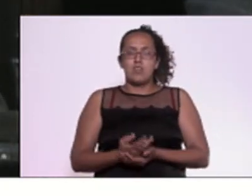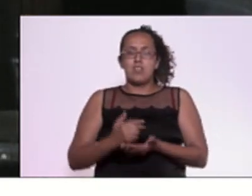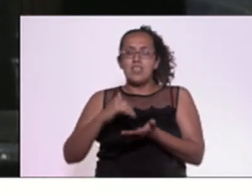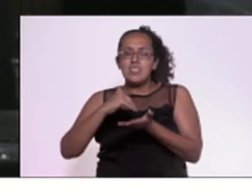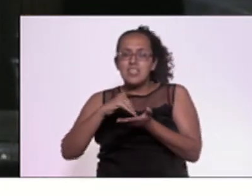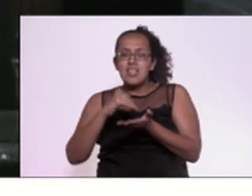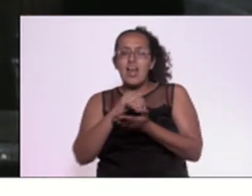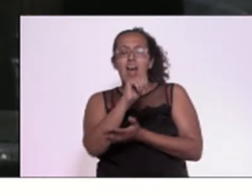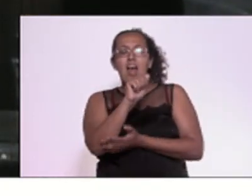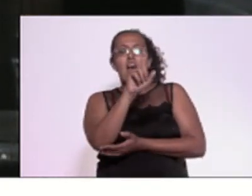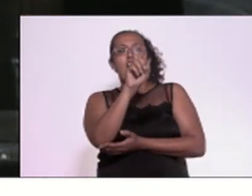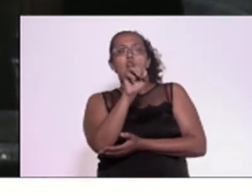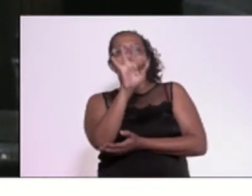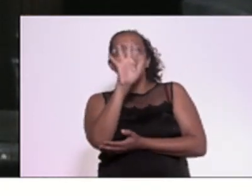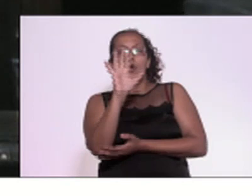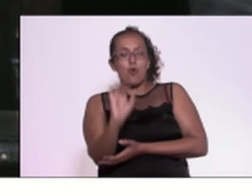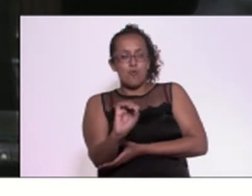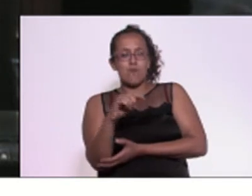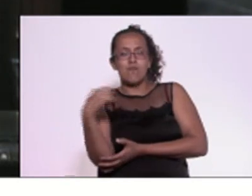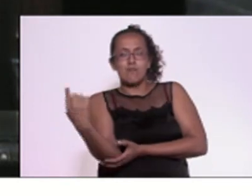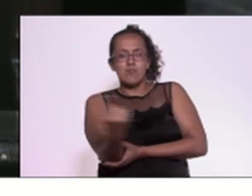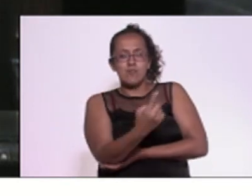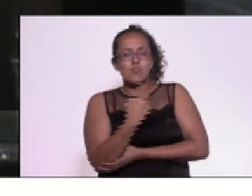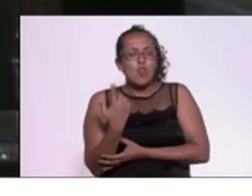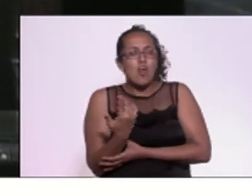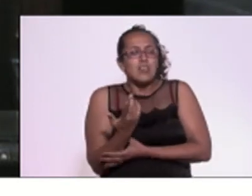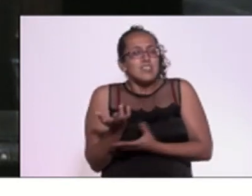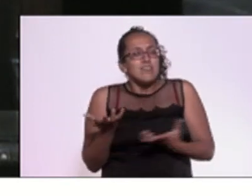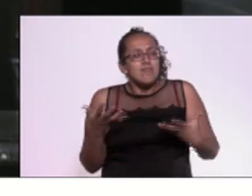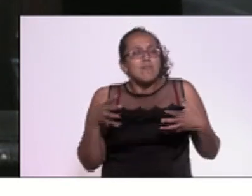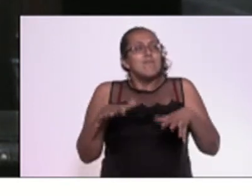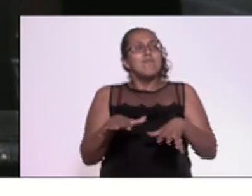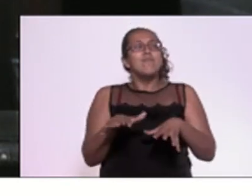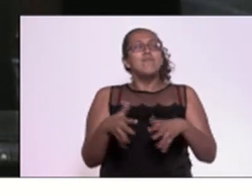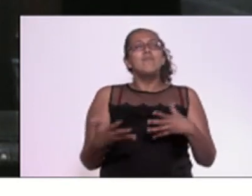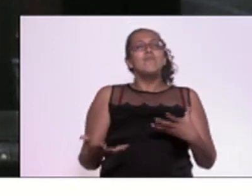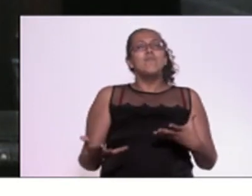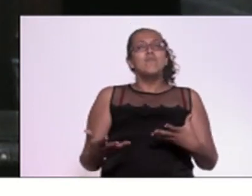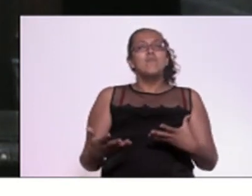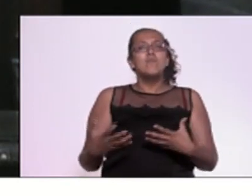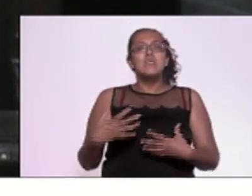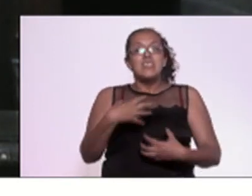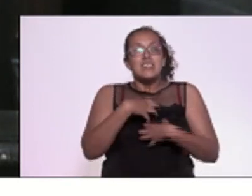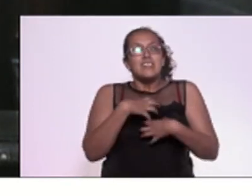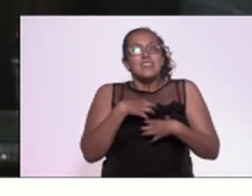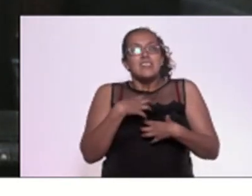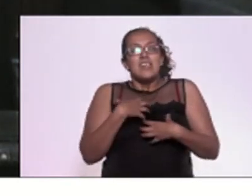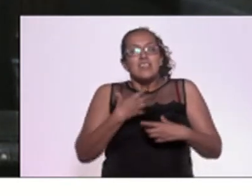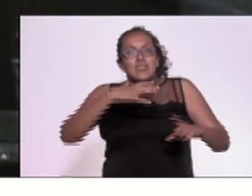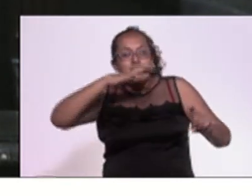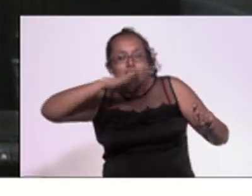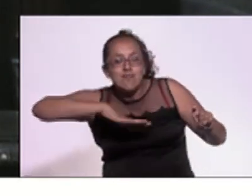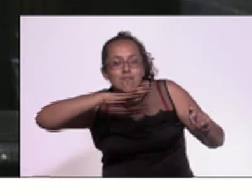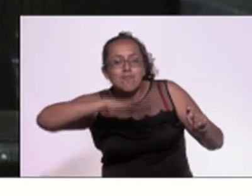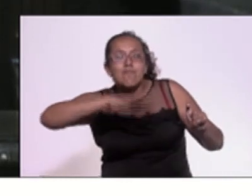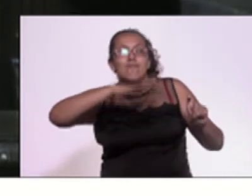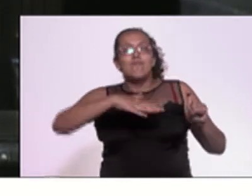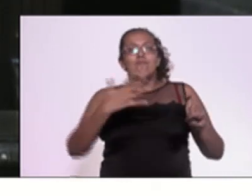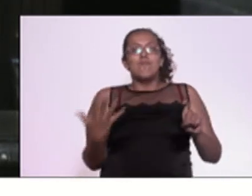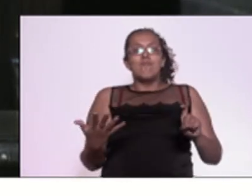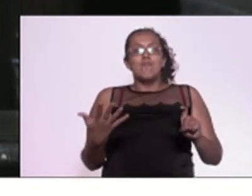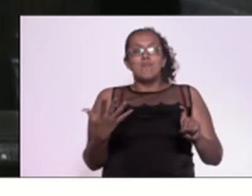E todos sabem do que eu vou falar. Não é fácil fazer cultura no Brasil. Não é